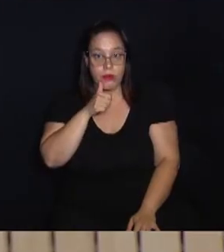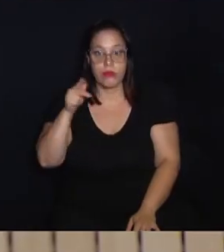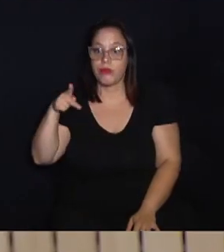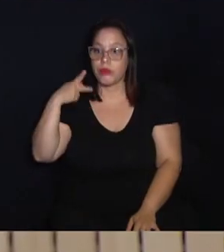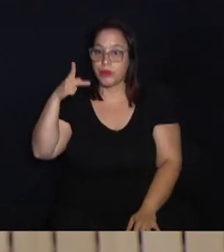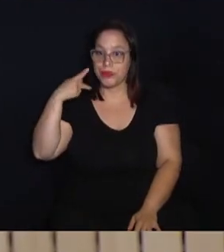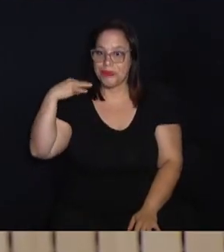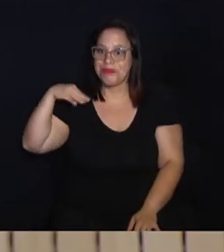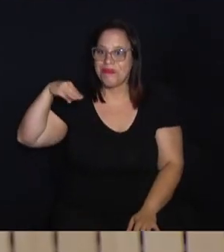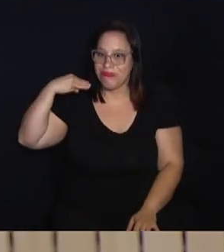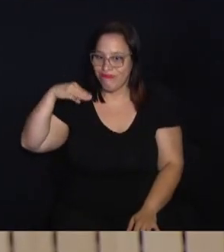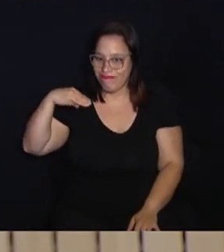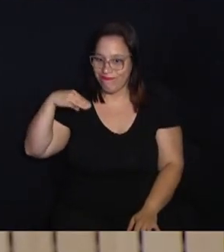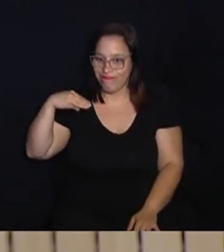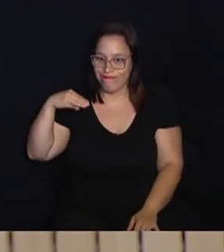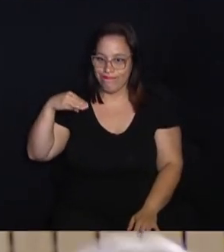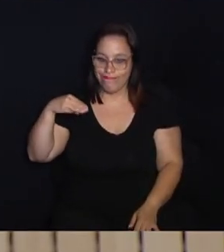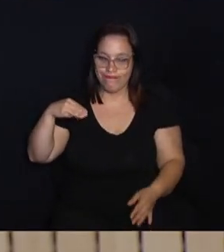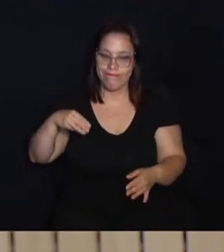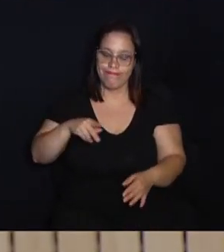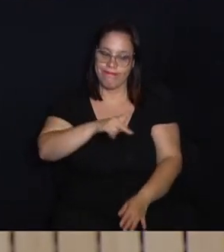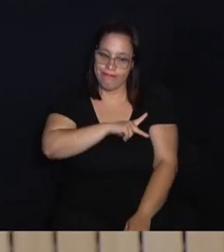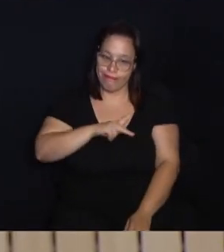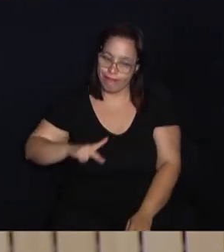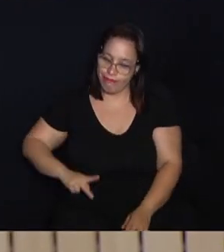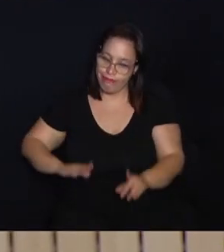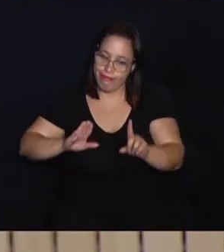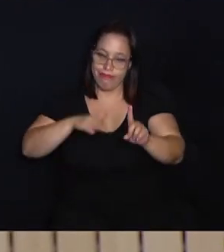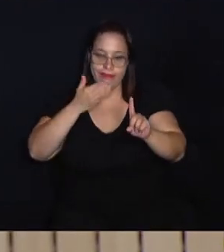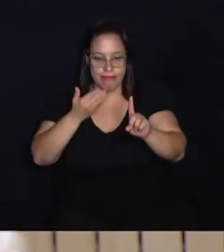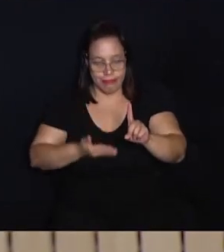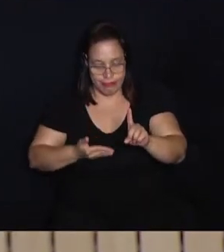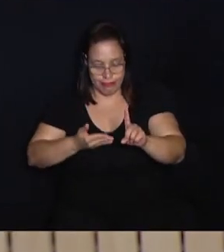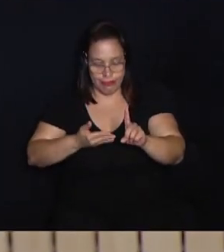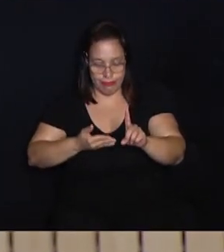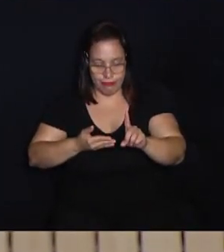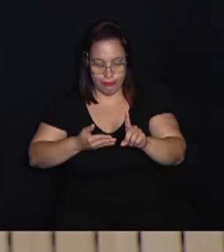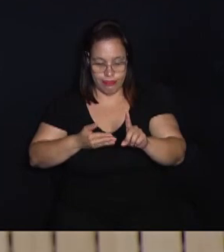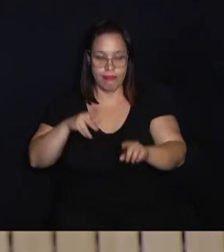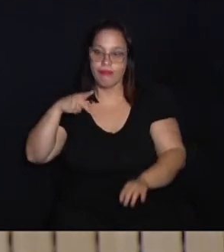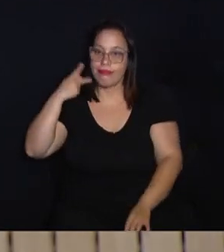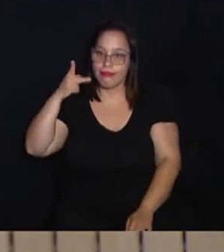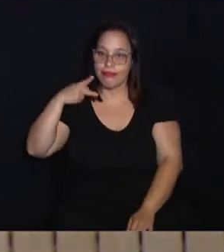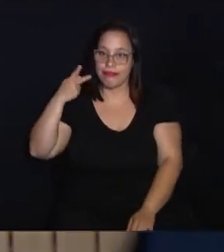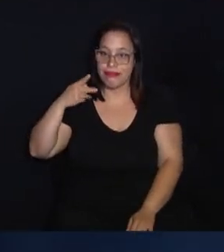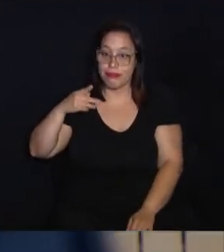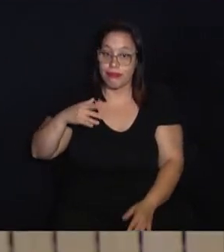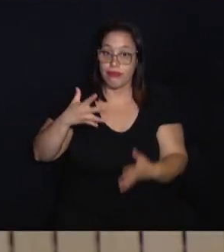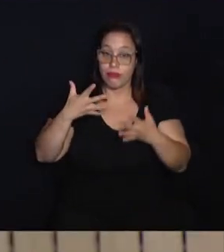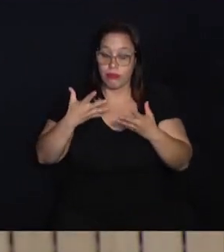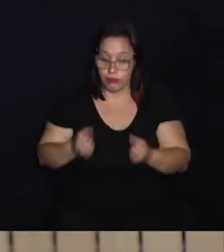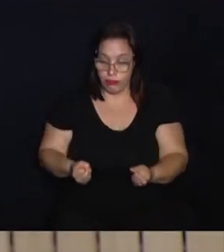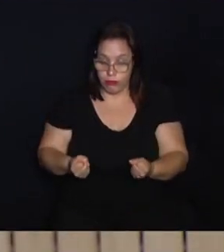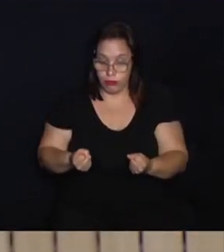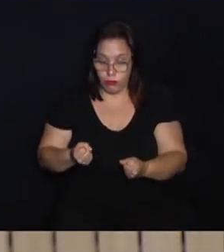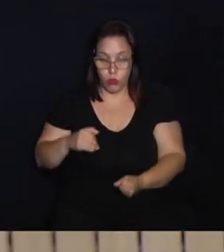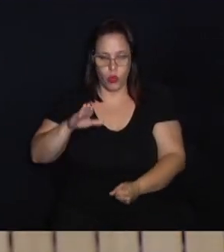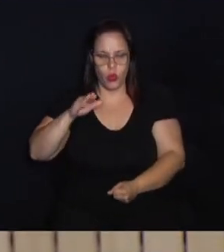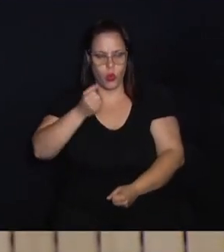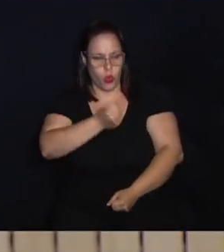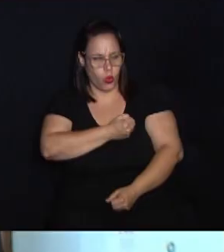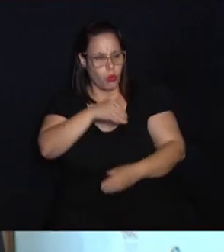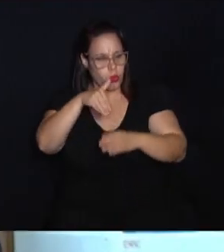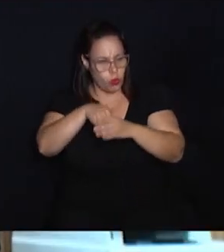vereadora Mariana Conte presidiu a solenidade por ser a parlamentar que recebeu o maior número